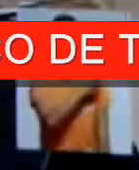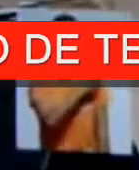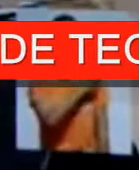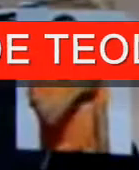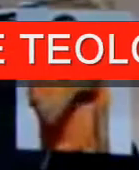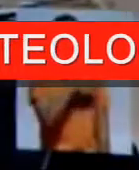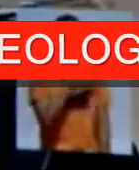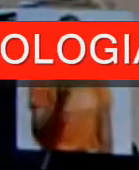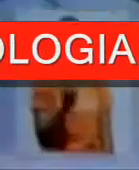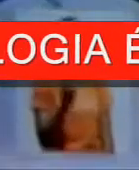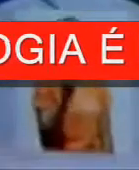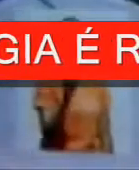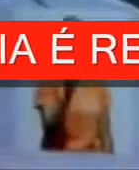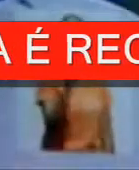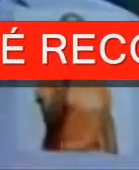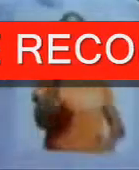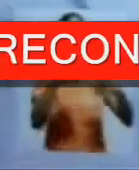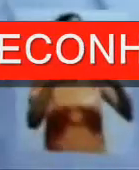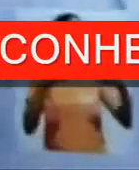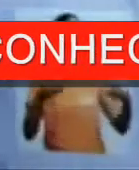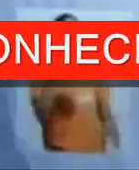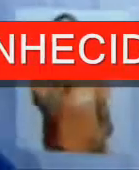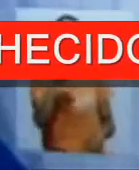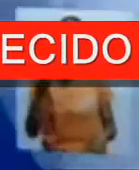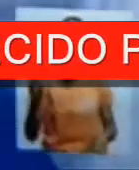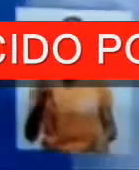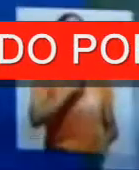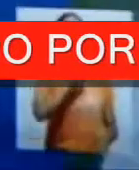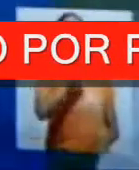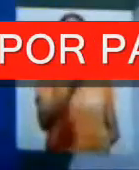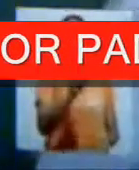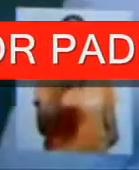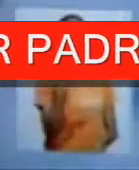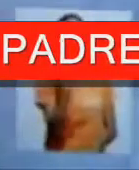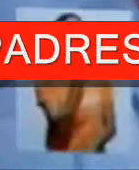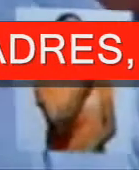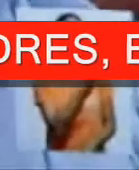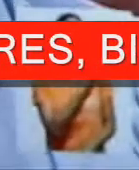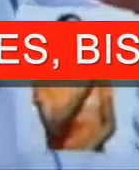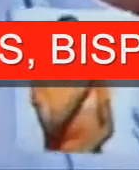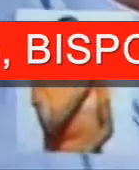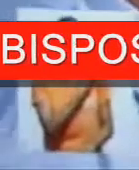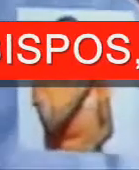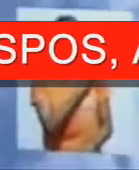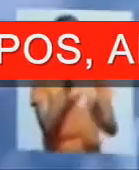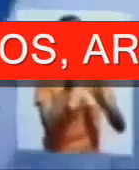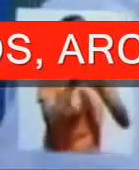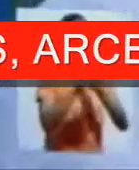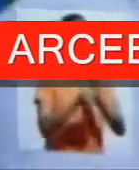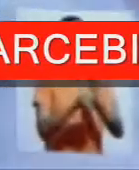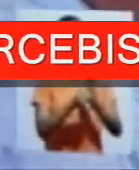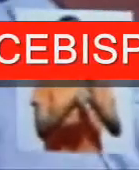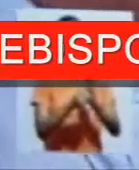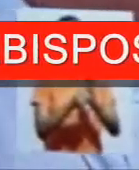Então é a única coisa que não nos será tirada. Todas as outras coisas nos serão tiradas. Nós vamos